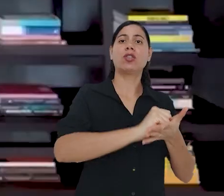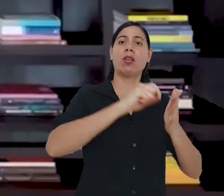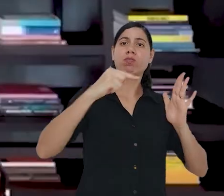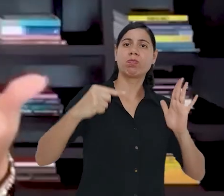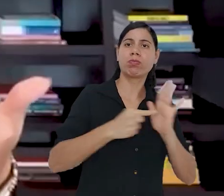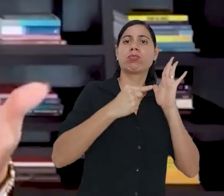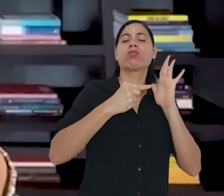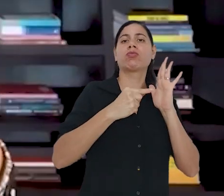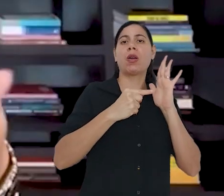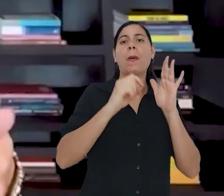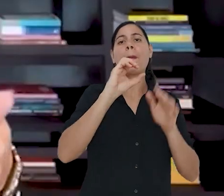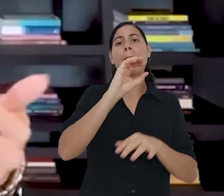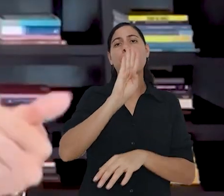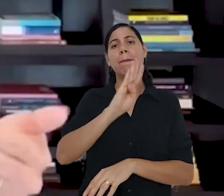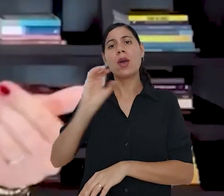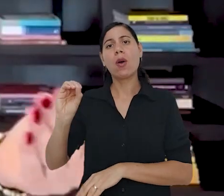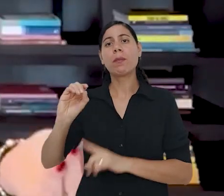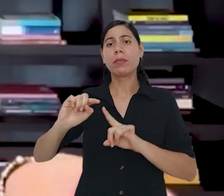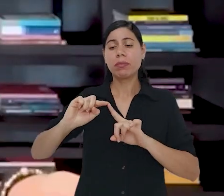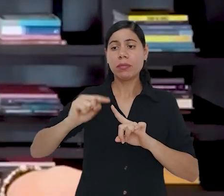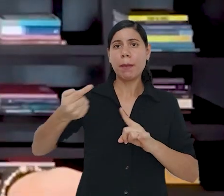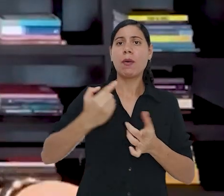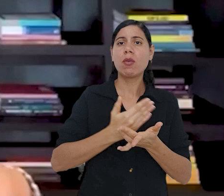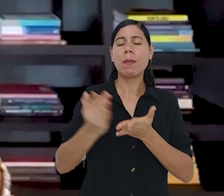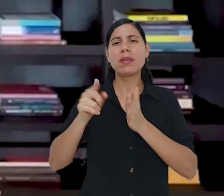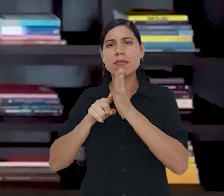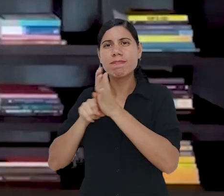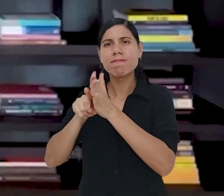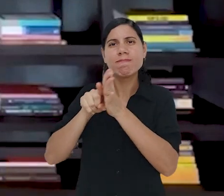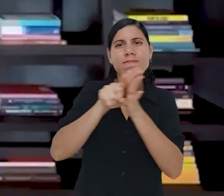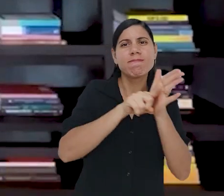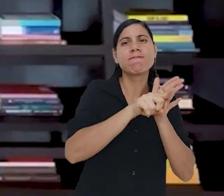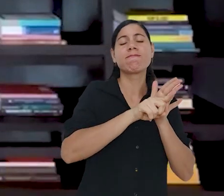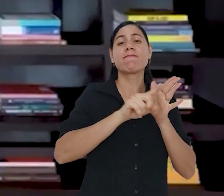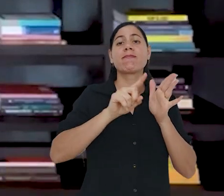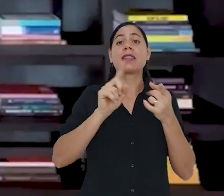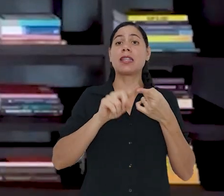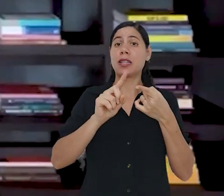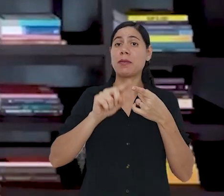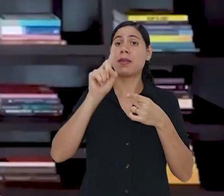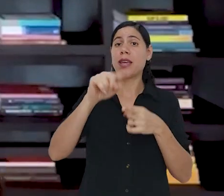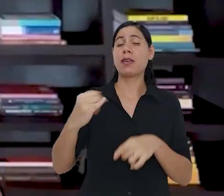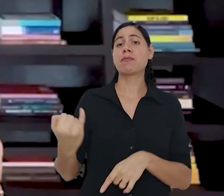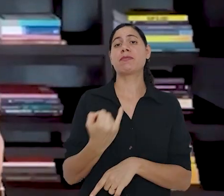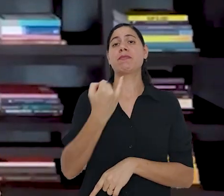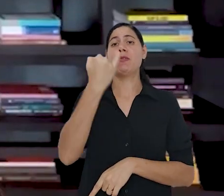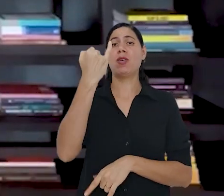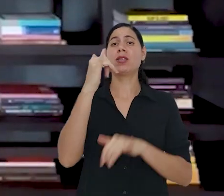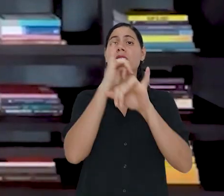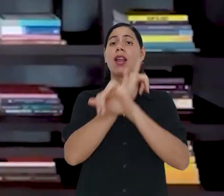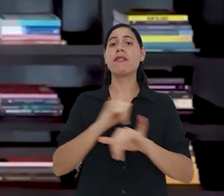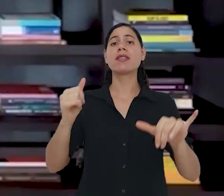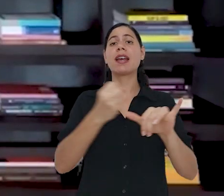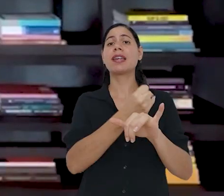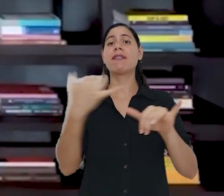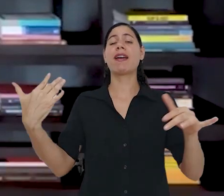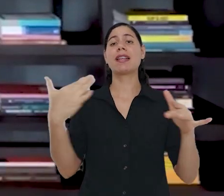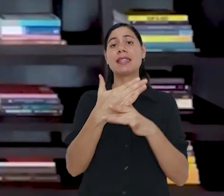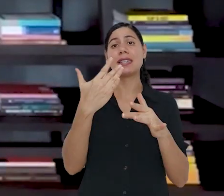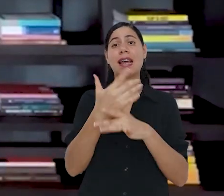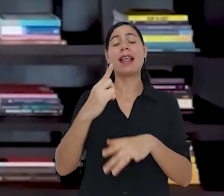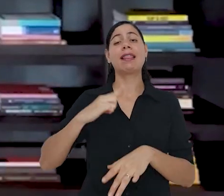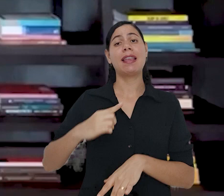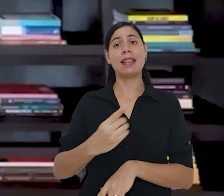ocorrência e, assim, dar início às investigações. Importante destacar que em diversas cidades existem